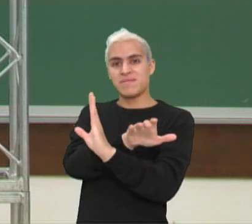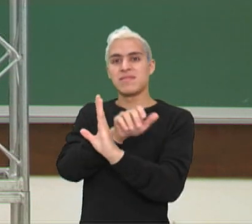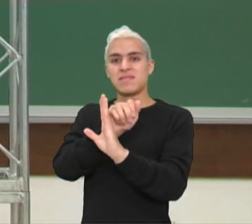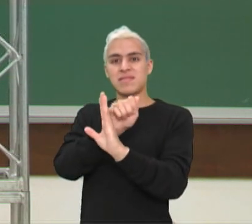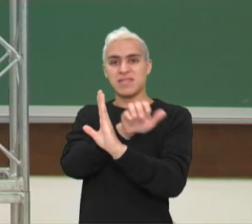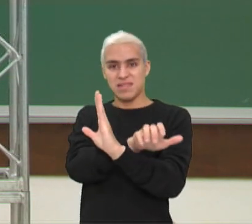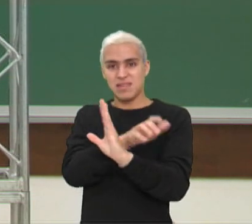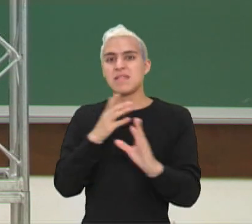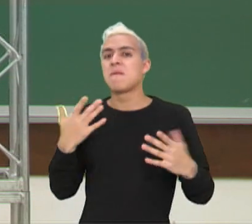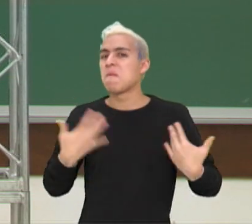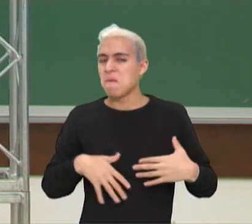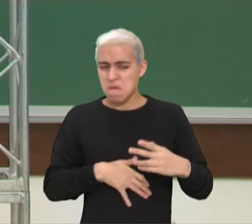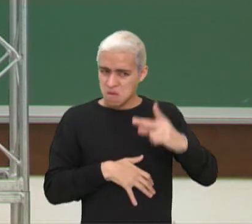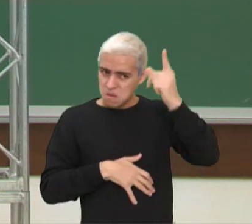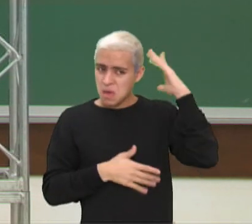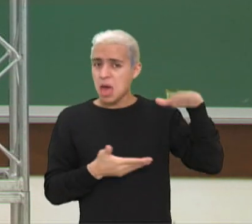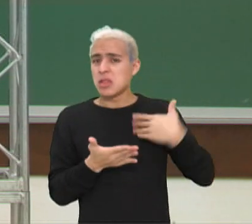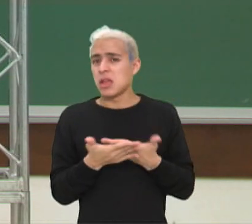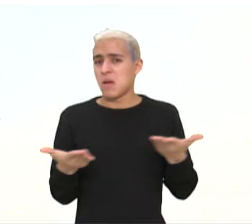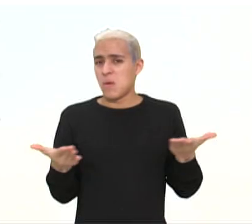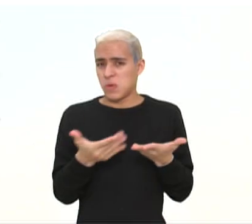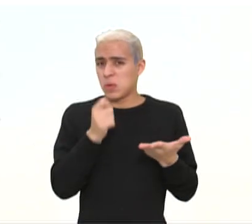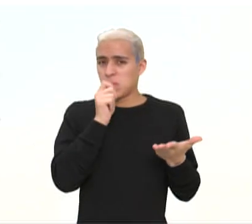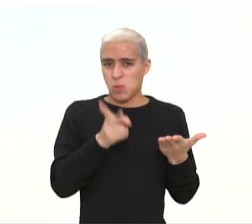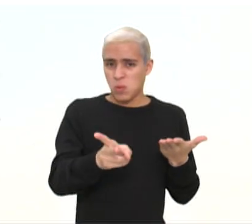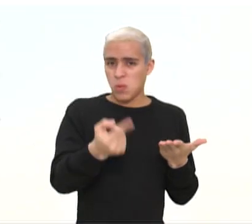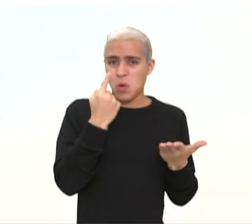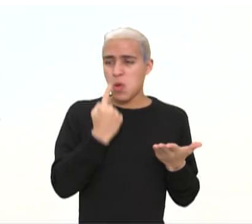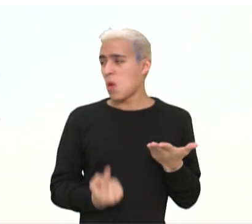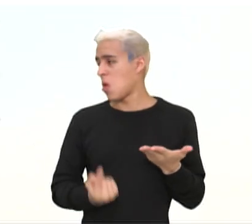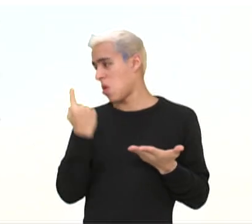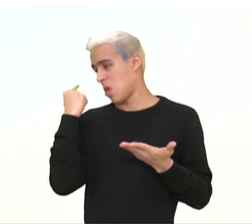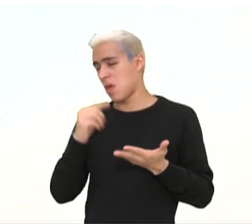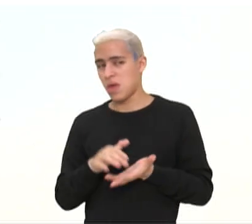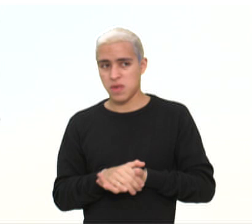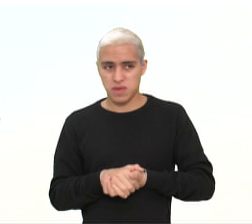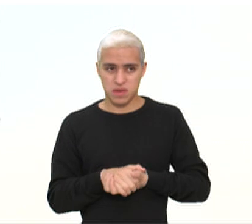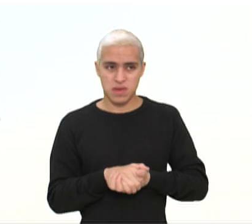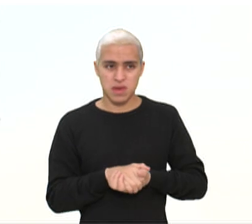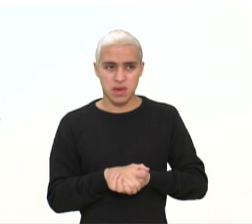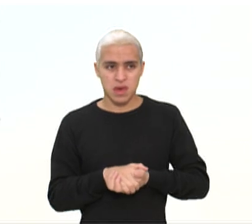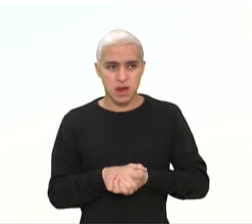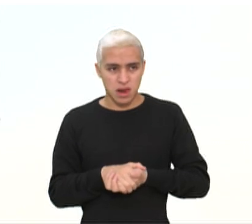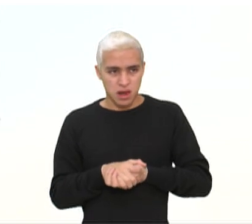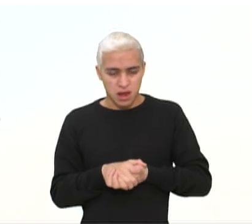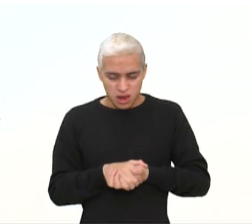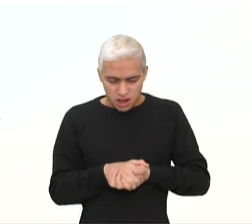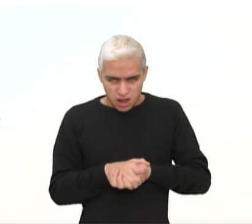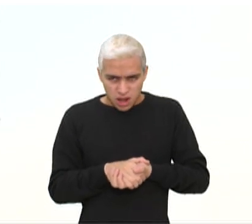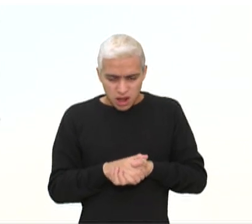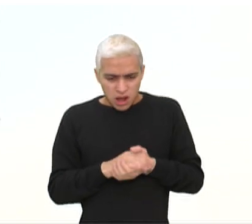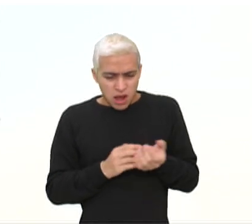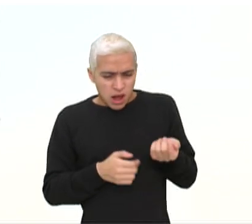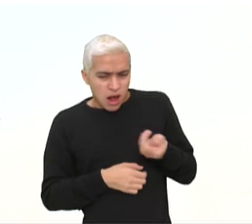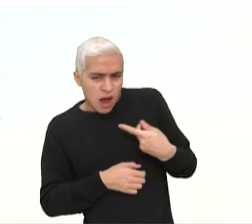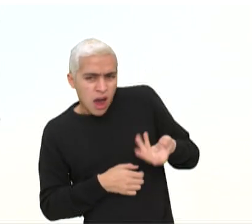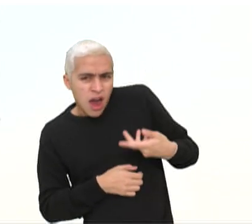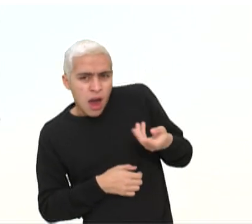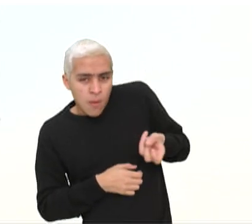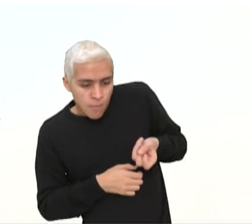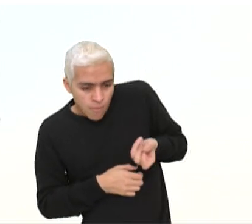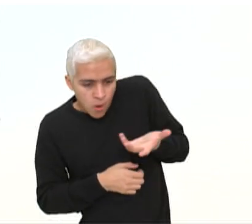um jogo bem antigo que ainda é praticado hoje em dia. Olha lá como que é o gamão. Então, os jogos de os dados, né, que a gente